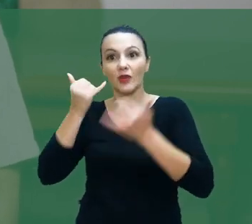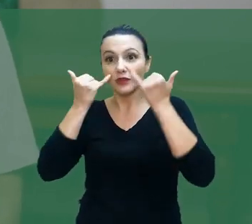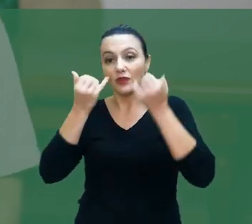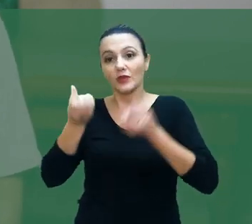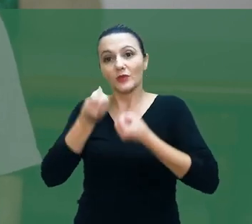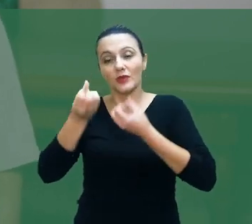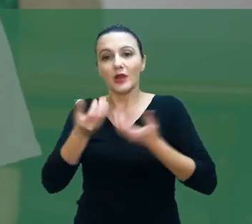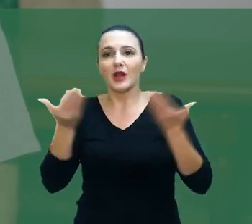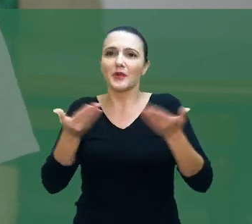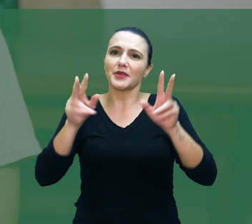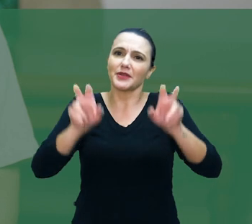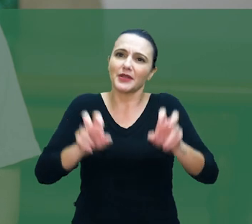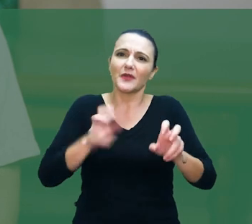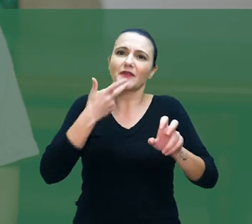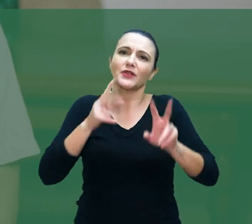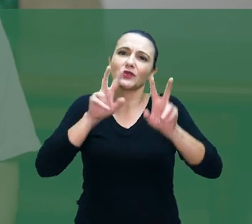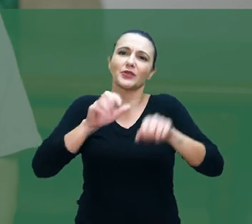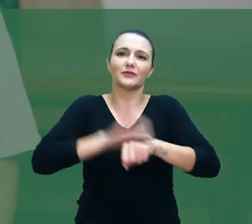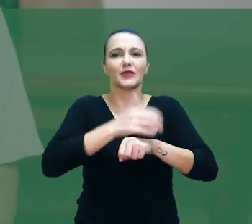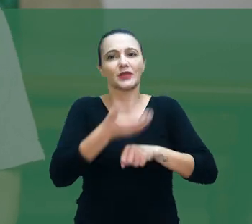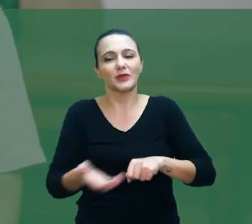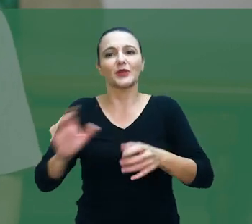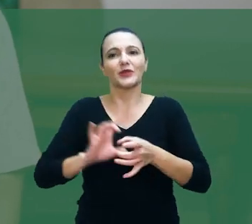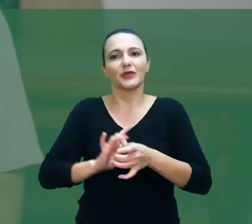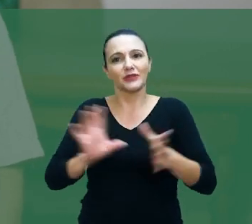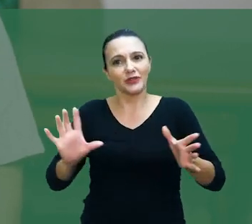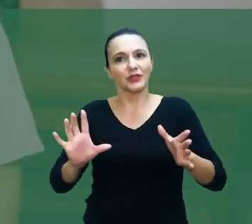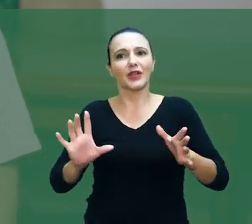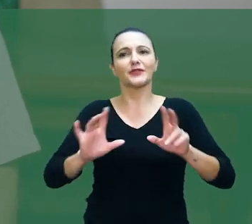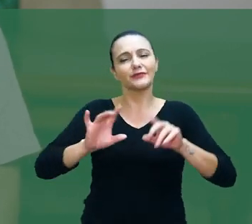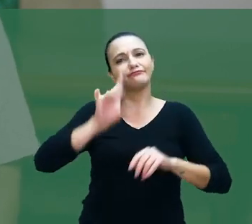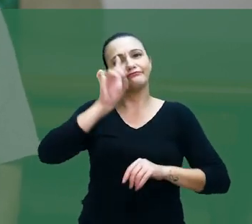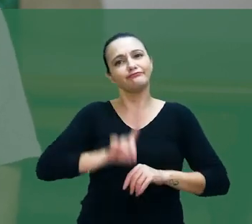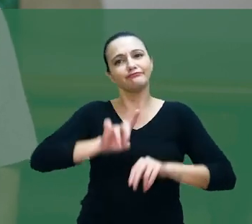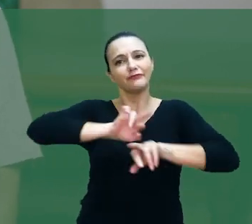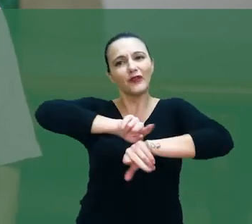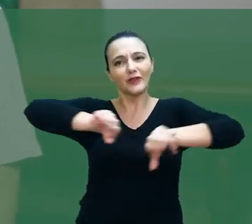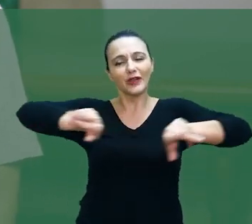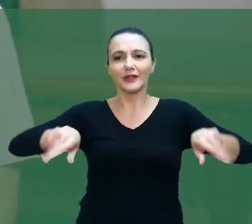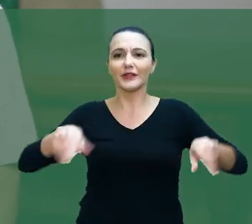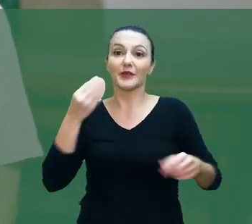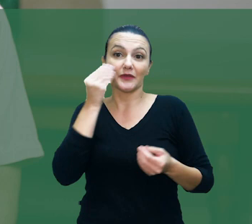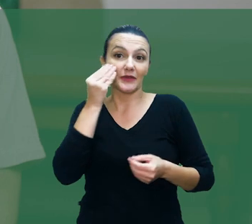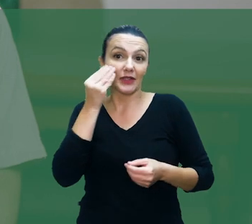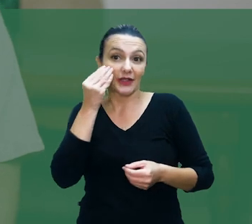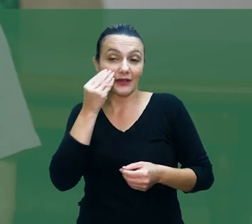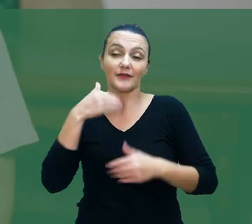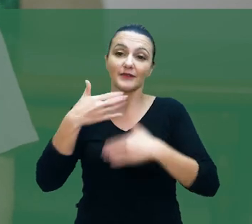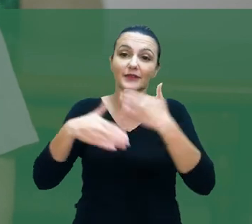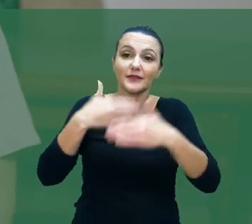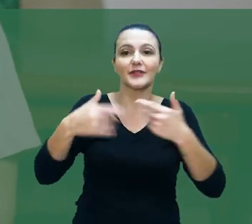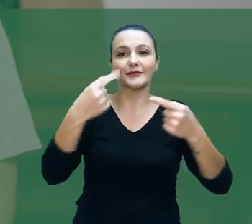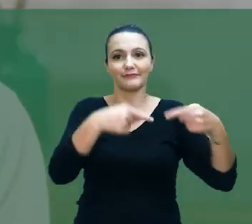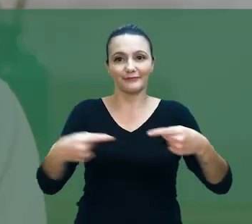democracia, falar de direitos, falar de relação entre diferentes direitos, e é nessa direção que eu vou tentar desenvolver